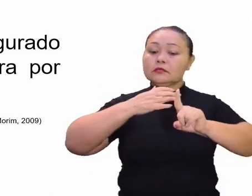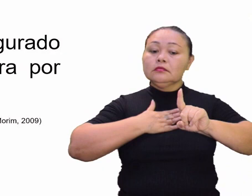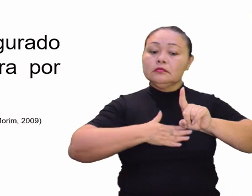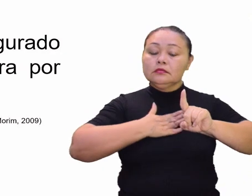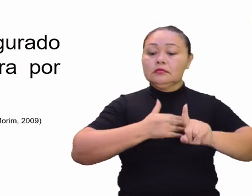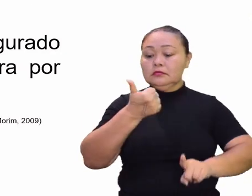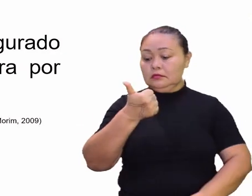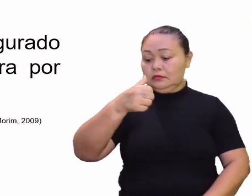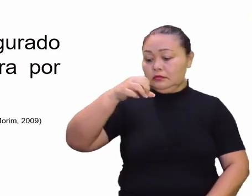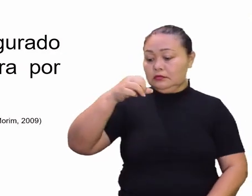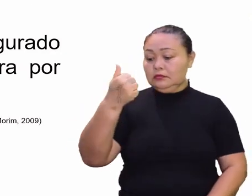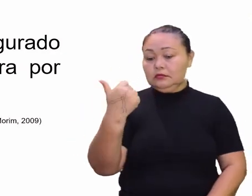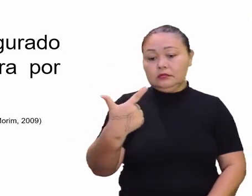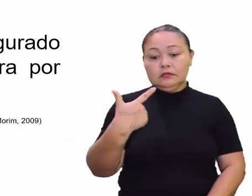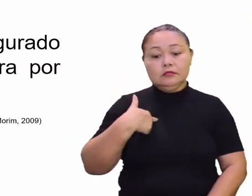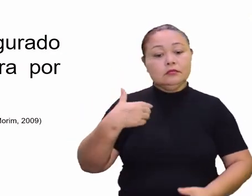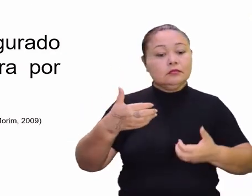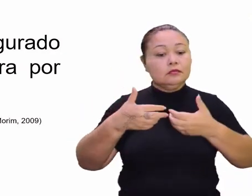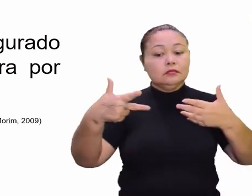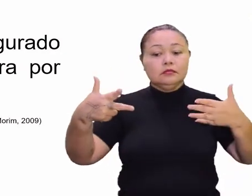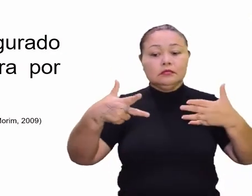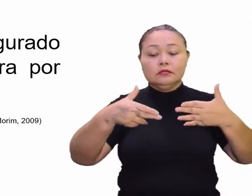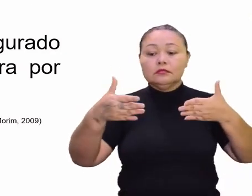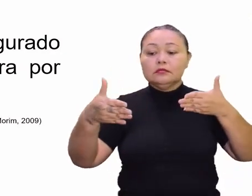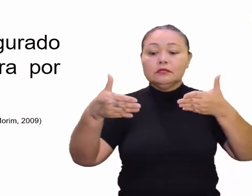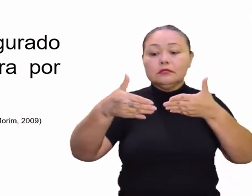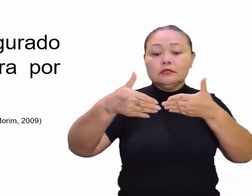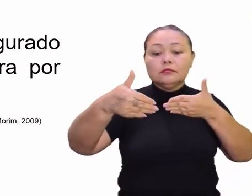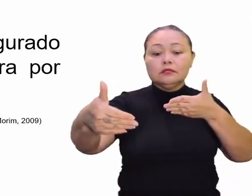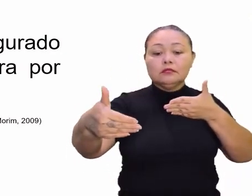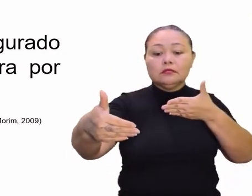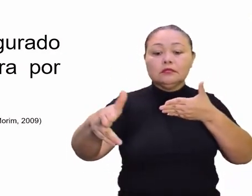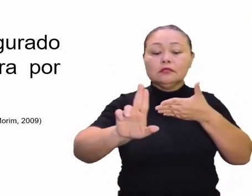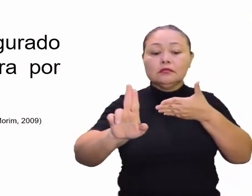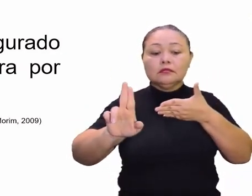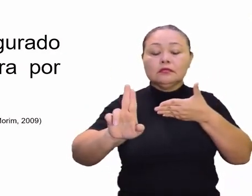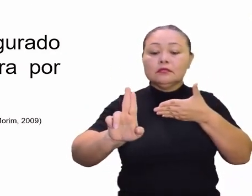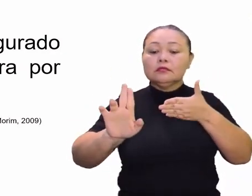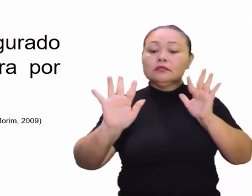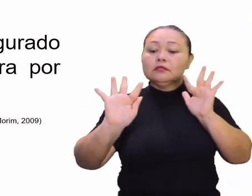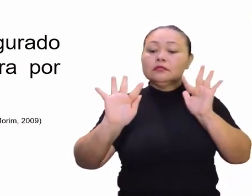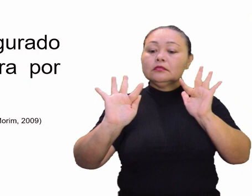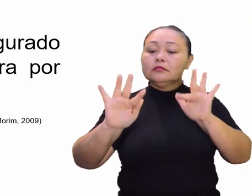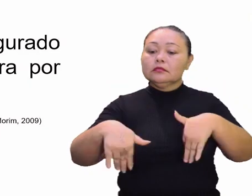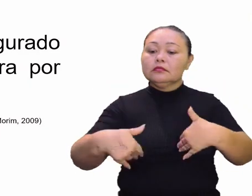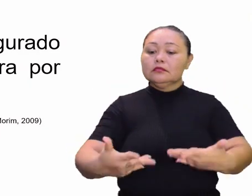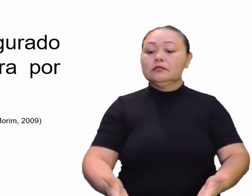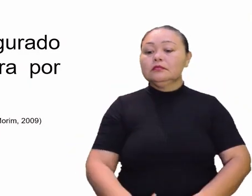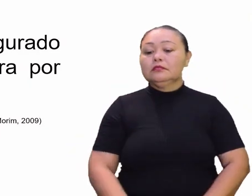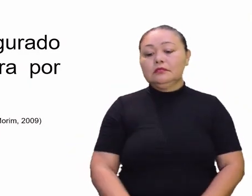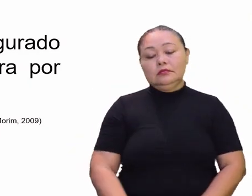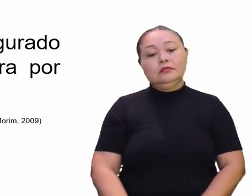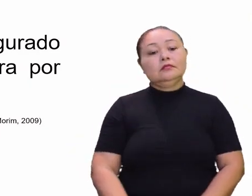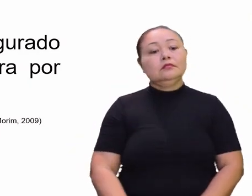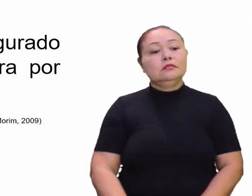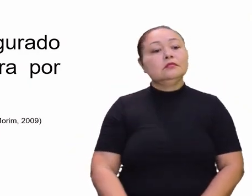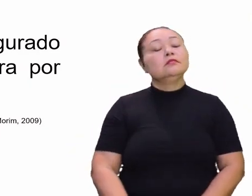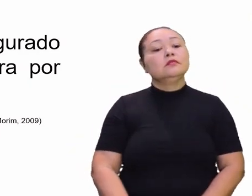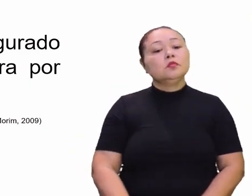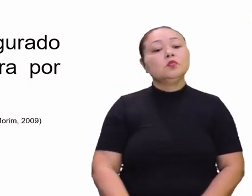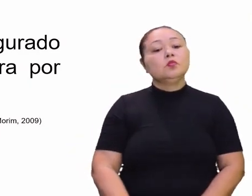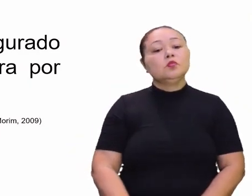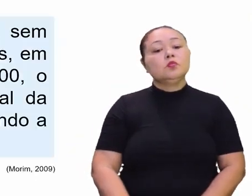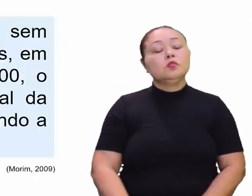de 1912 foi inaugurado este último trecho, dando-se a obra por encerrada,